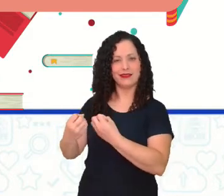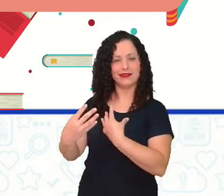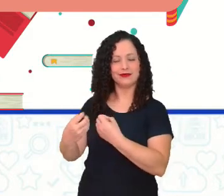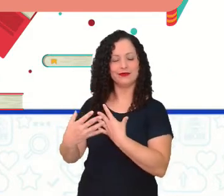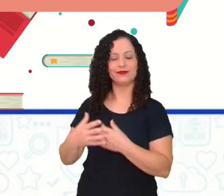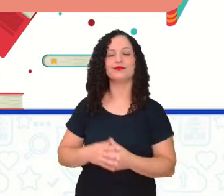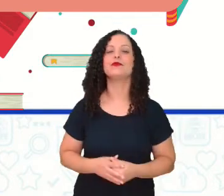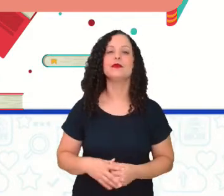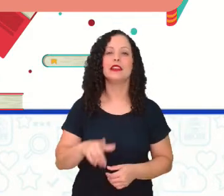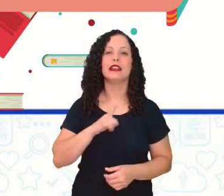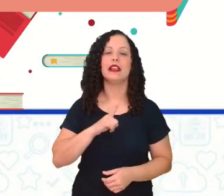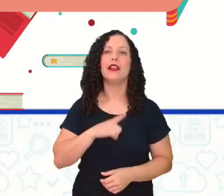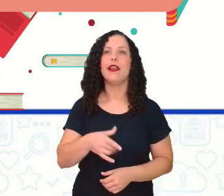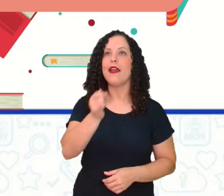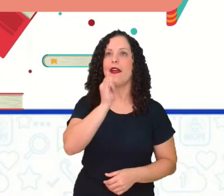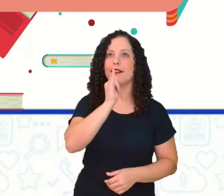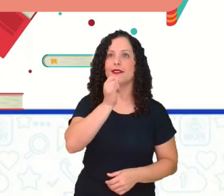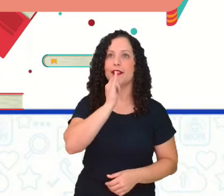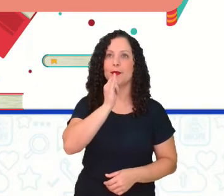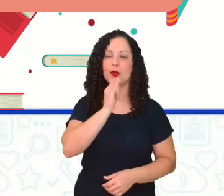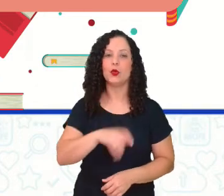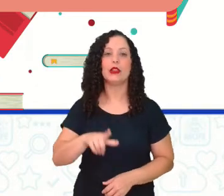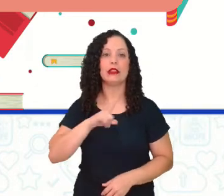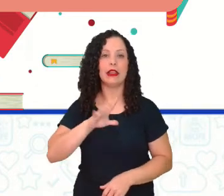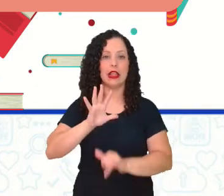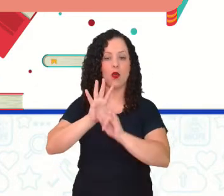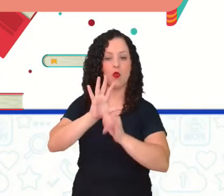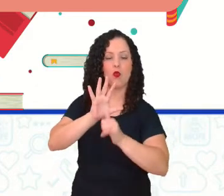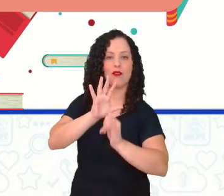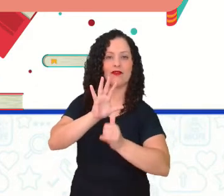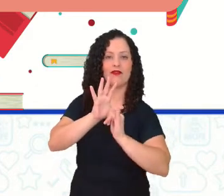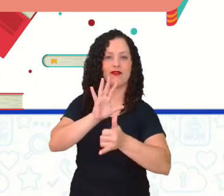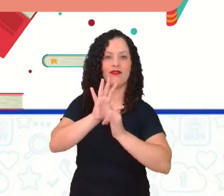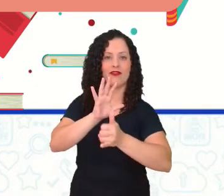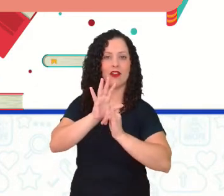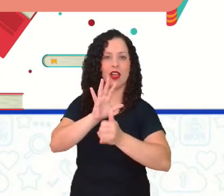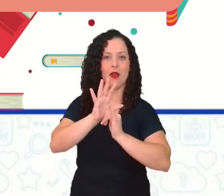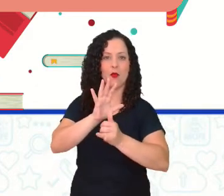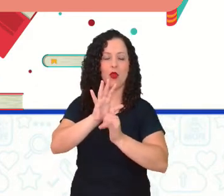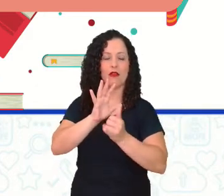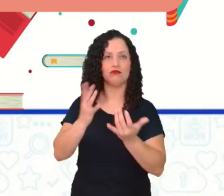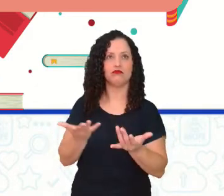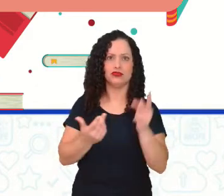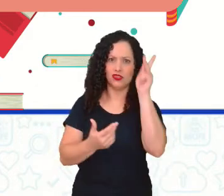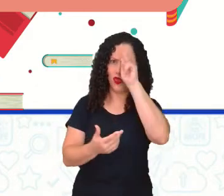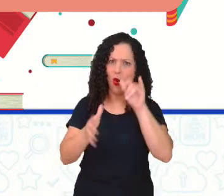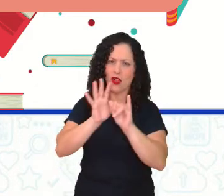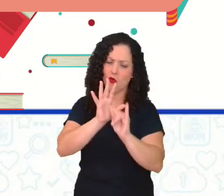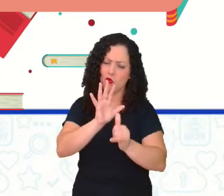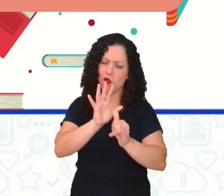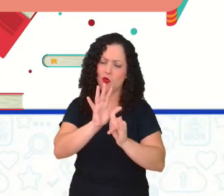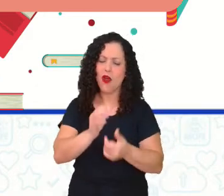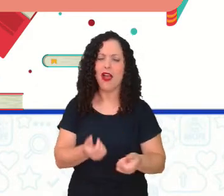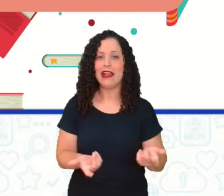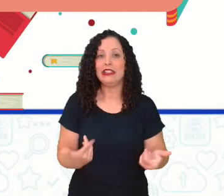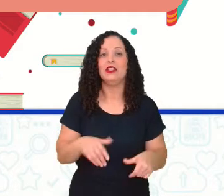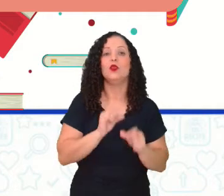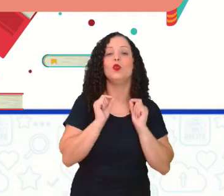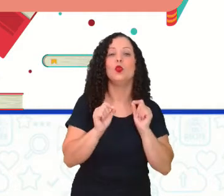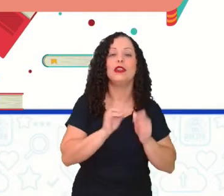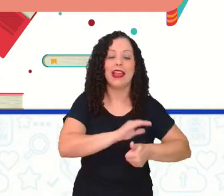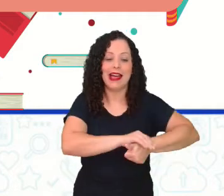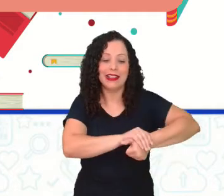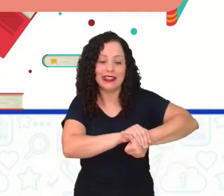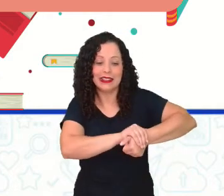gente lê uma fábula e entende que uma tartaruga ganhou de um coelho, que em tese, né, não tem nada a ver com a vida real,